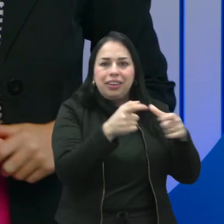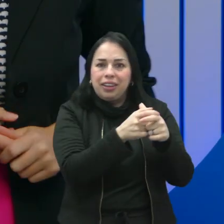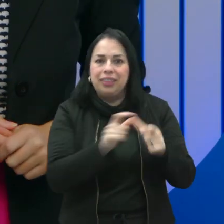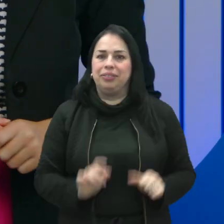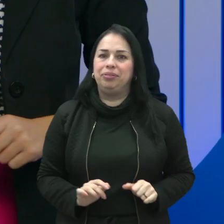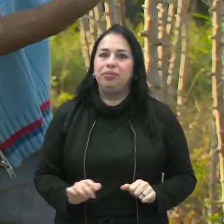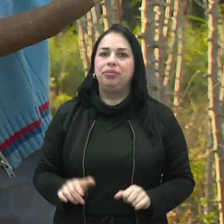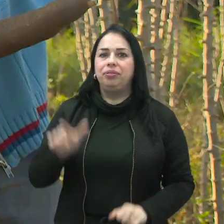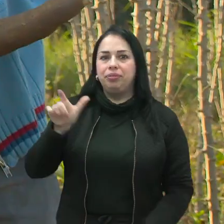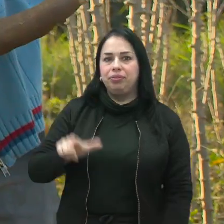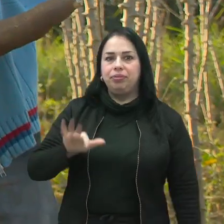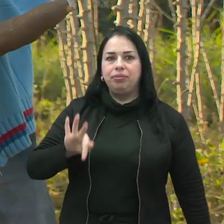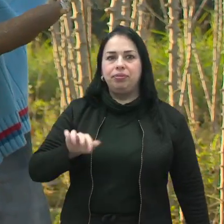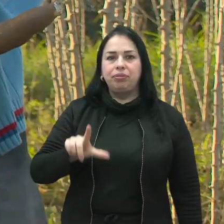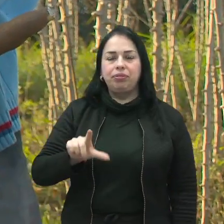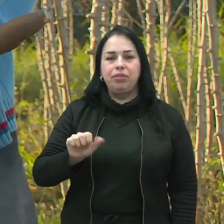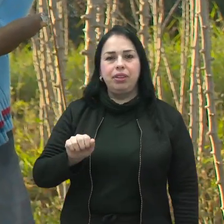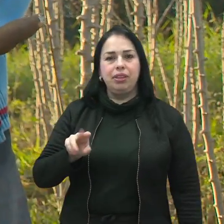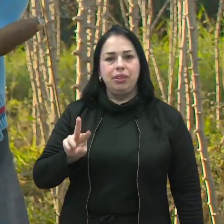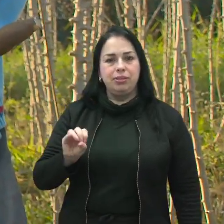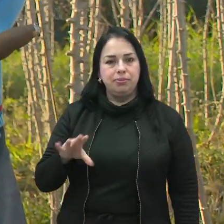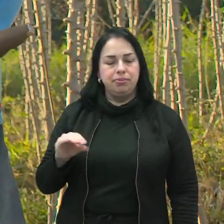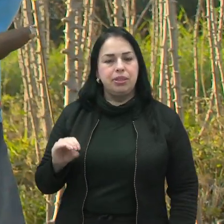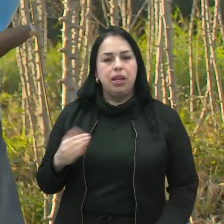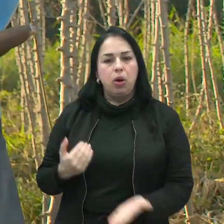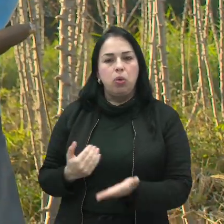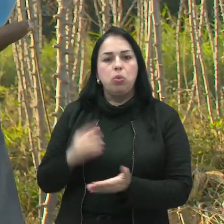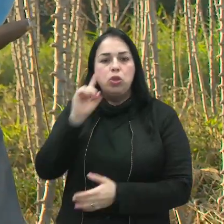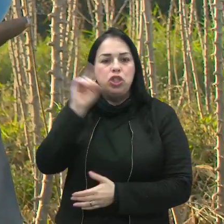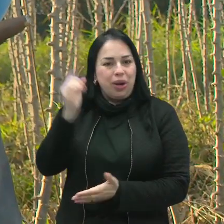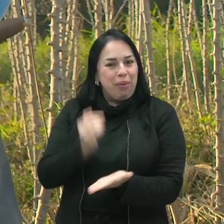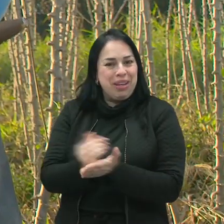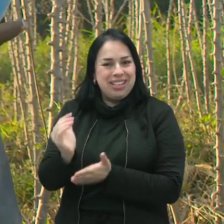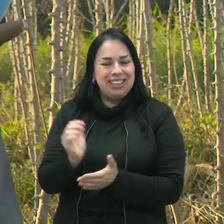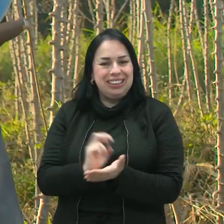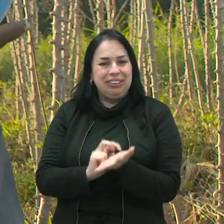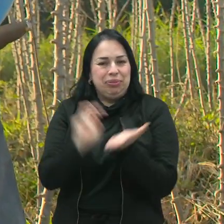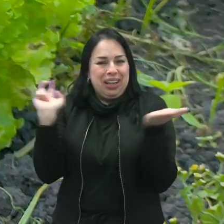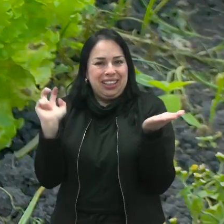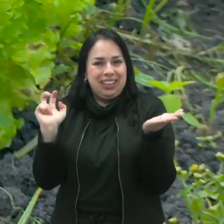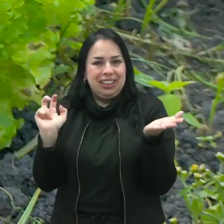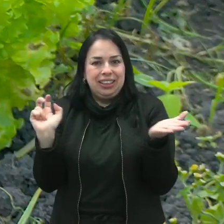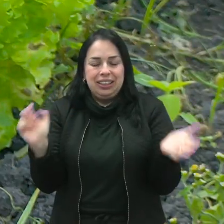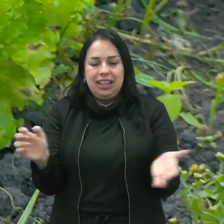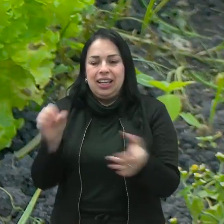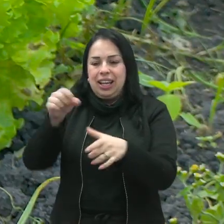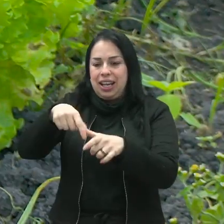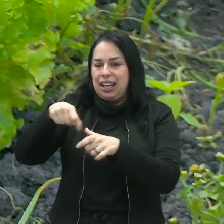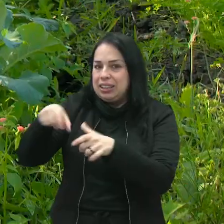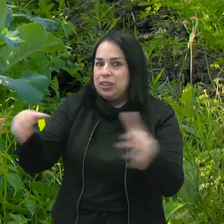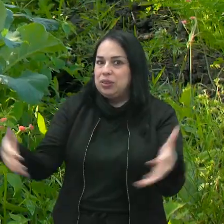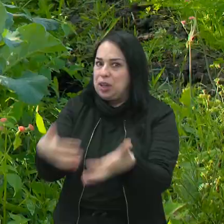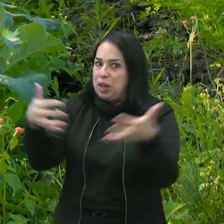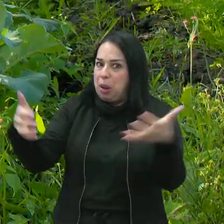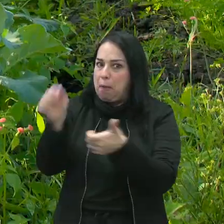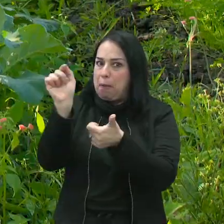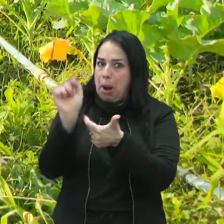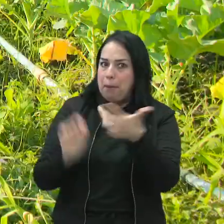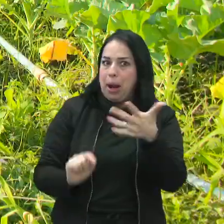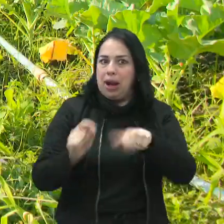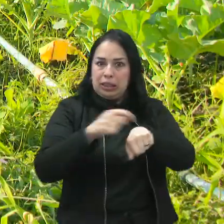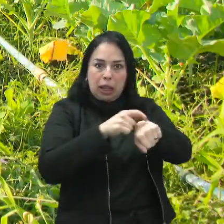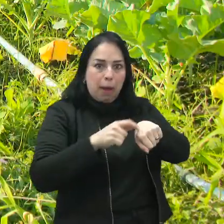né? O dia do Flávio começa cedo, na roça. Ele cultiva alface,